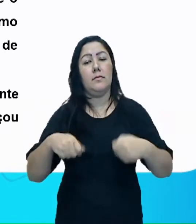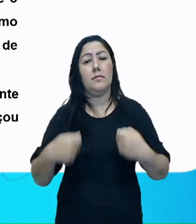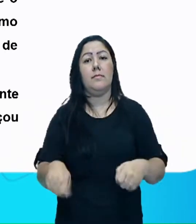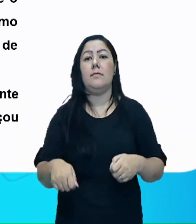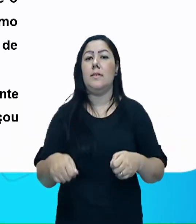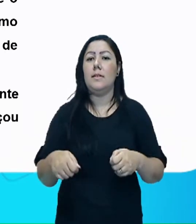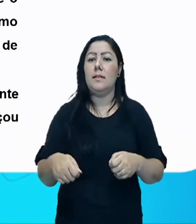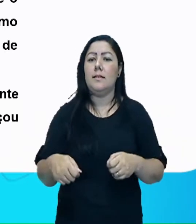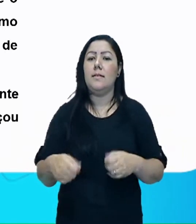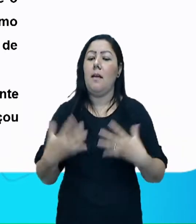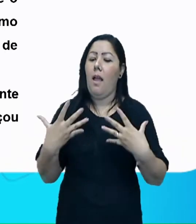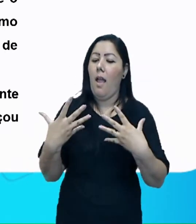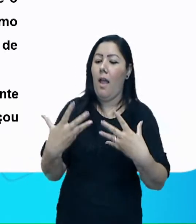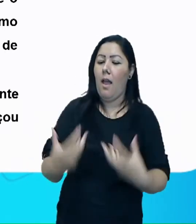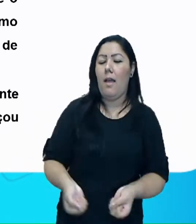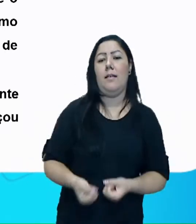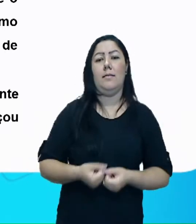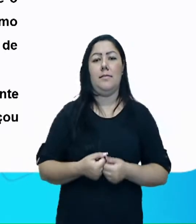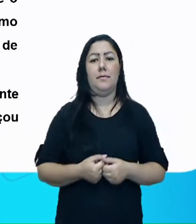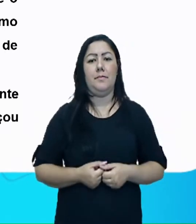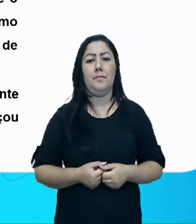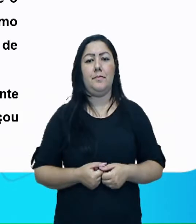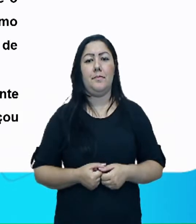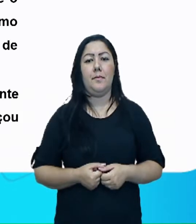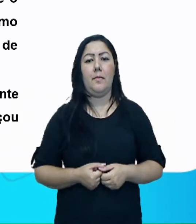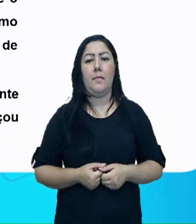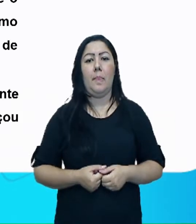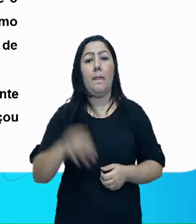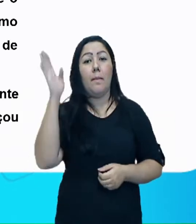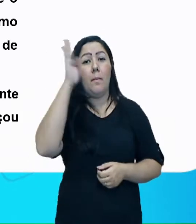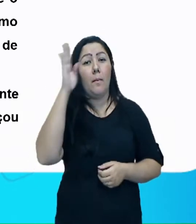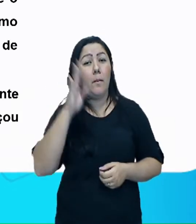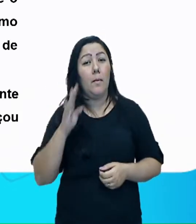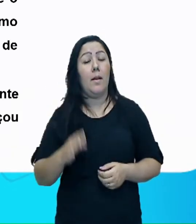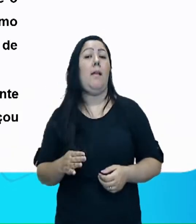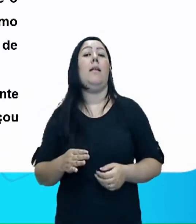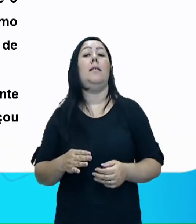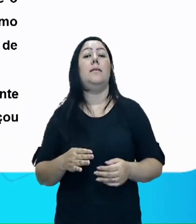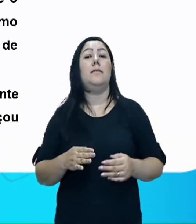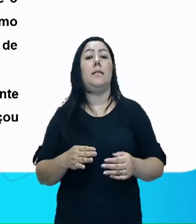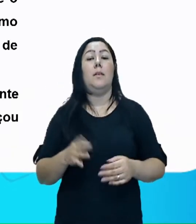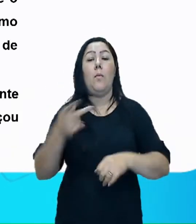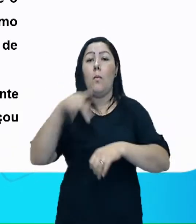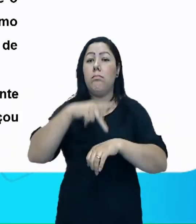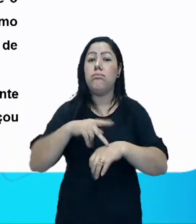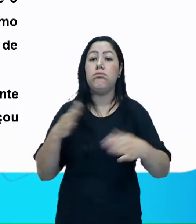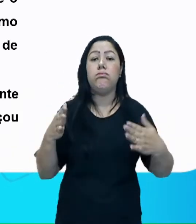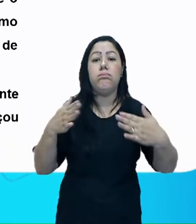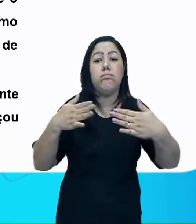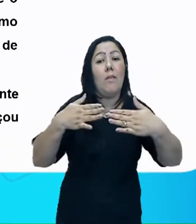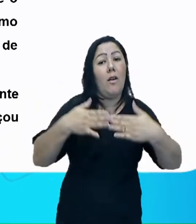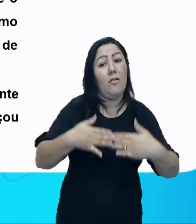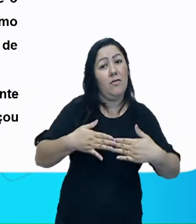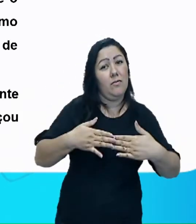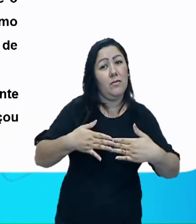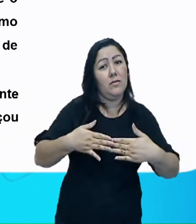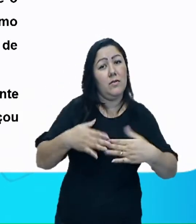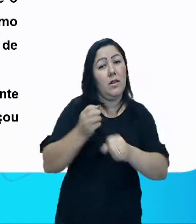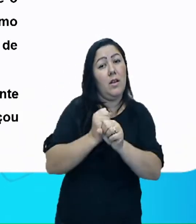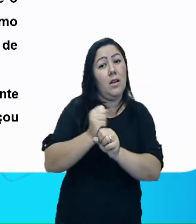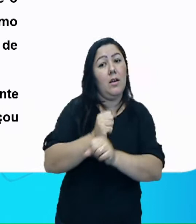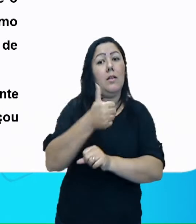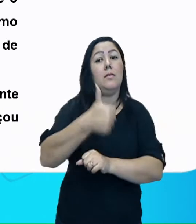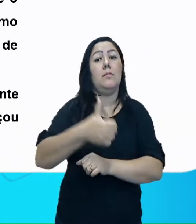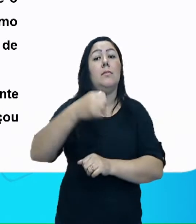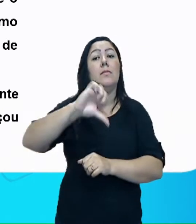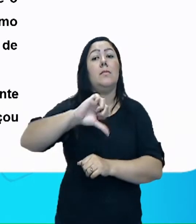5,1% de sua população era composta por imigrantes. Foi durante o governo de Getúlio Vargas que o